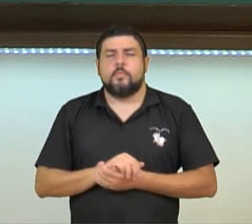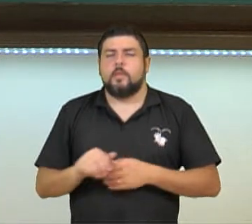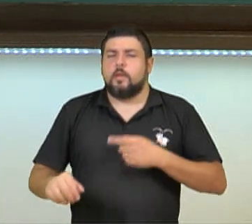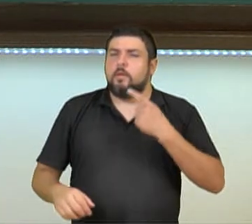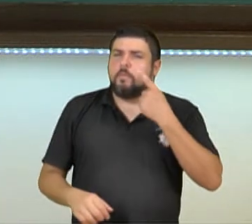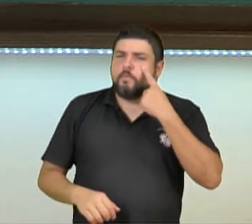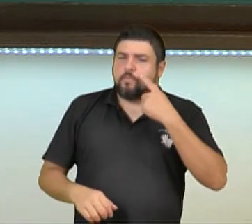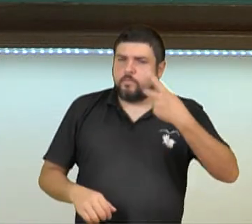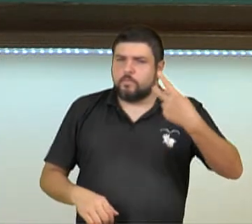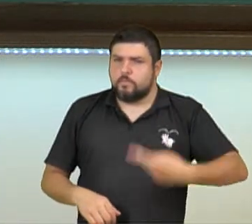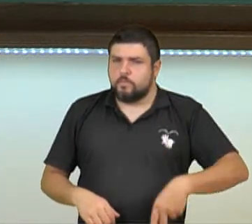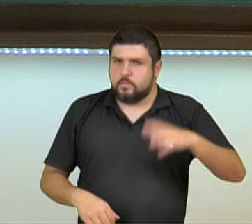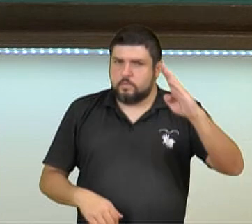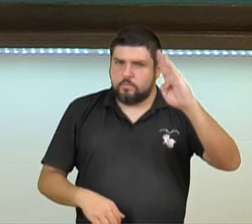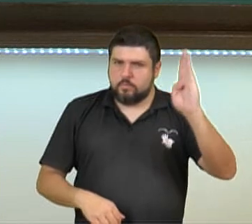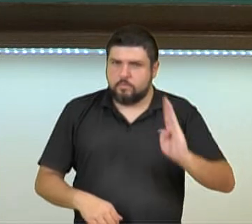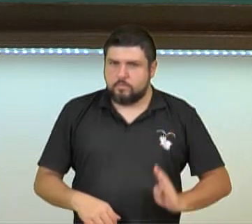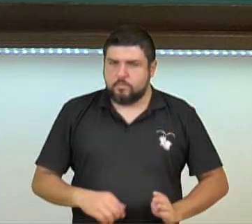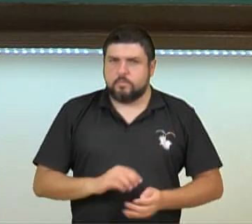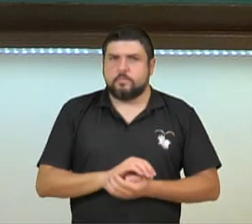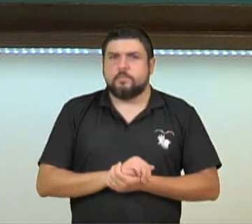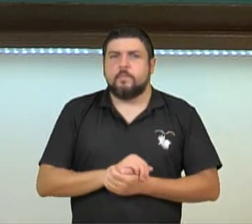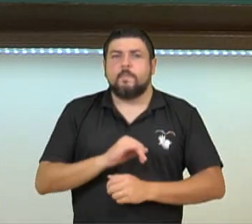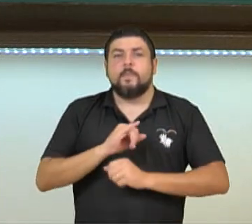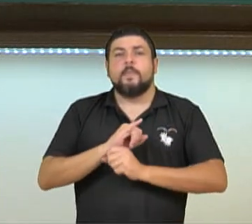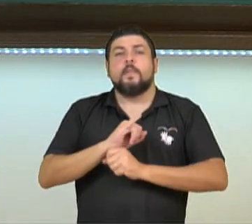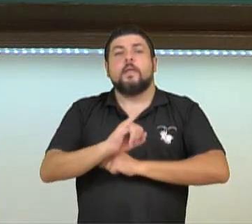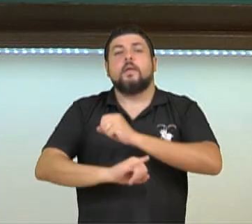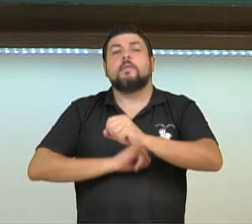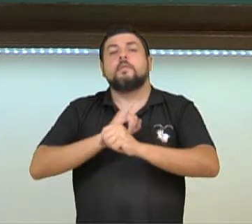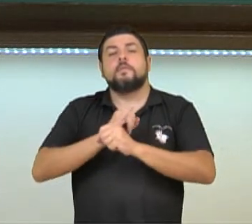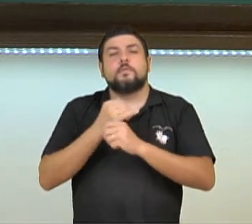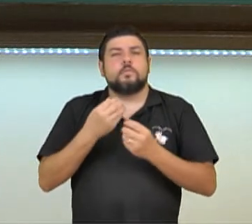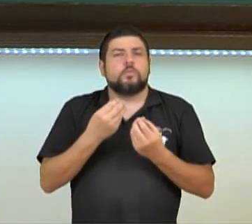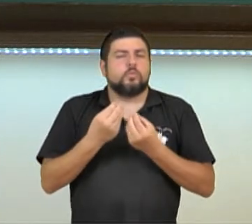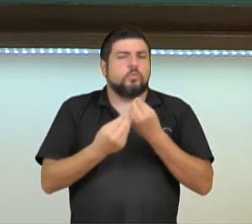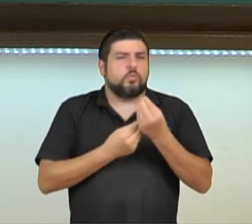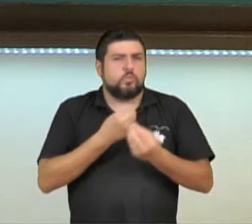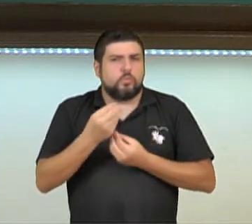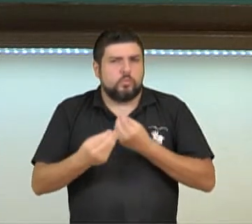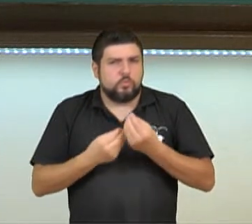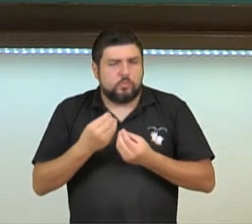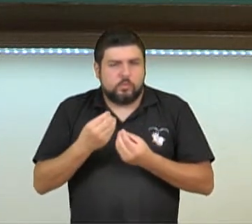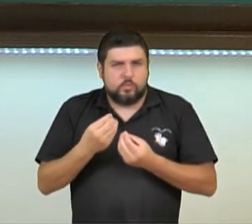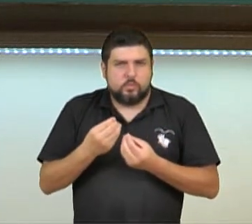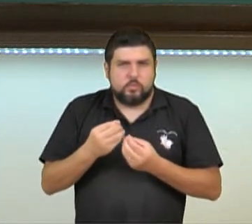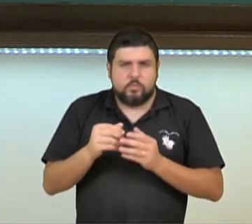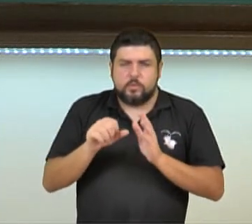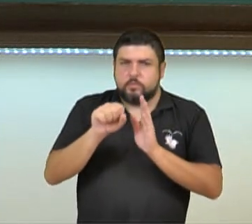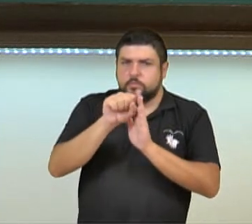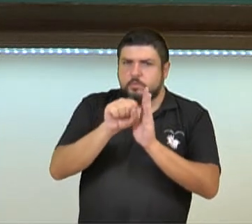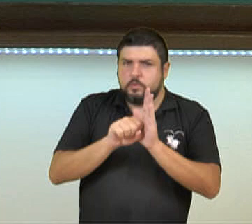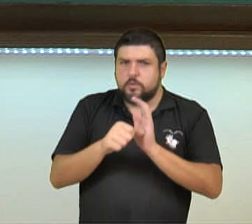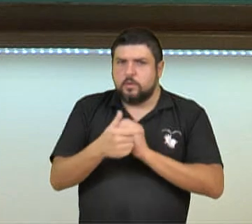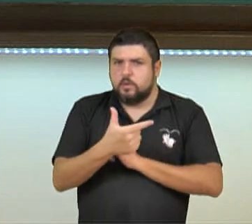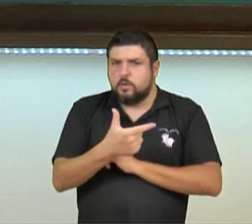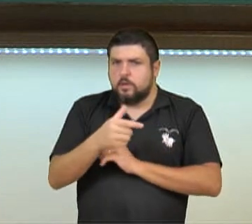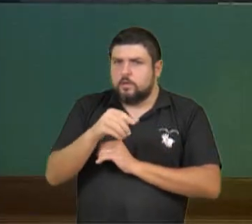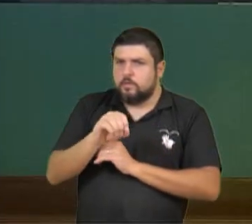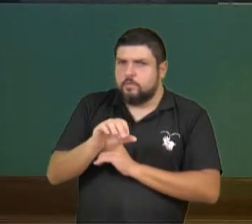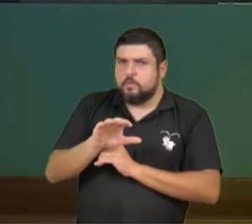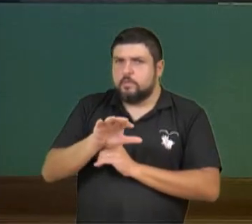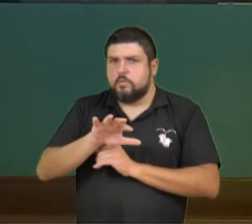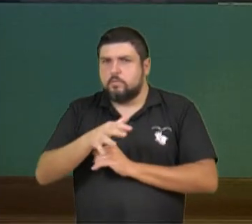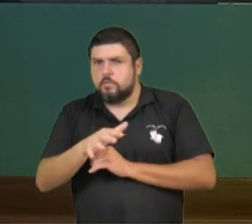Brasil. Em Brasil, nós vamos ter a internet chegando também a partir do século XX, ainda finalzinho